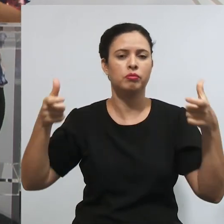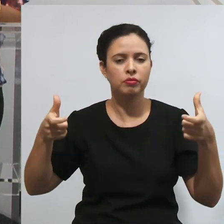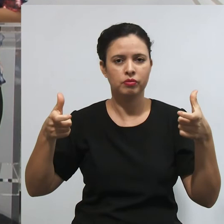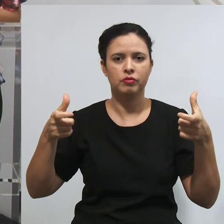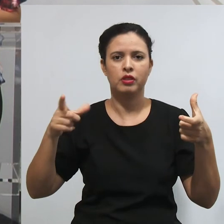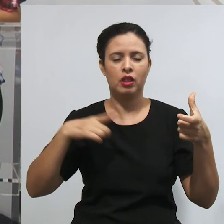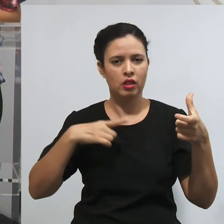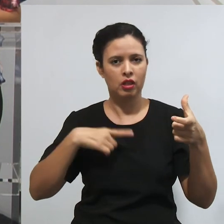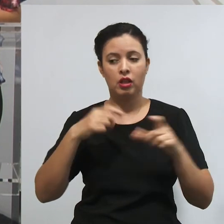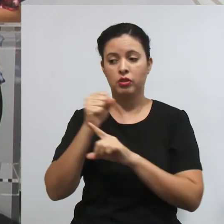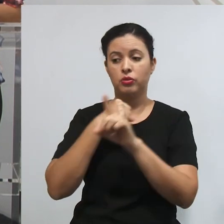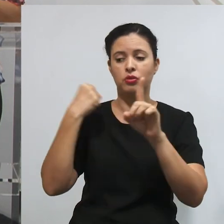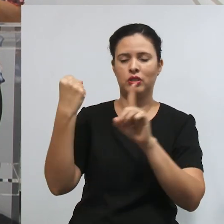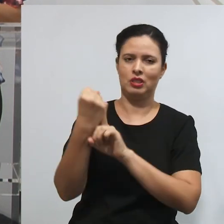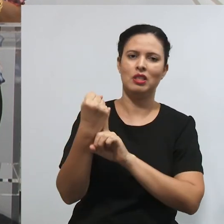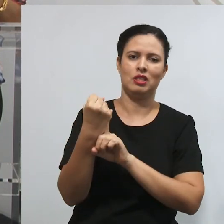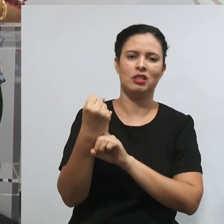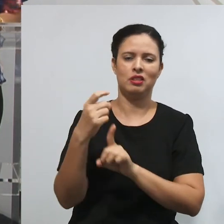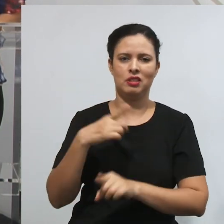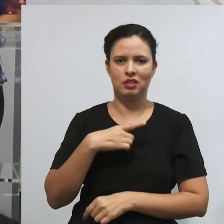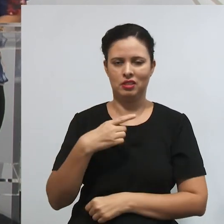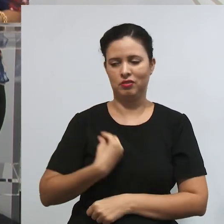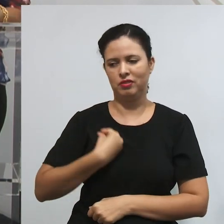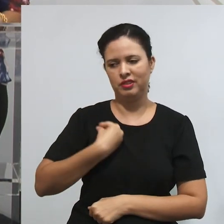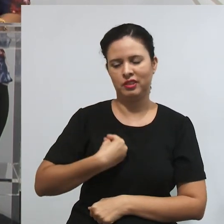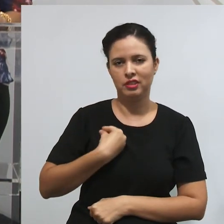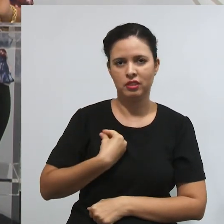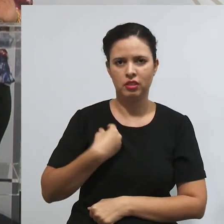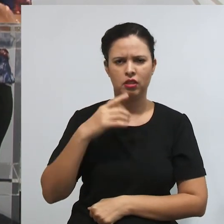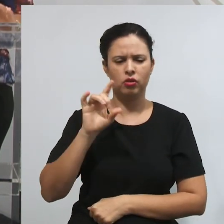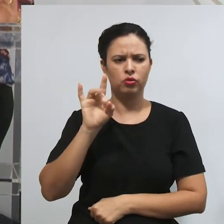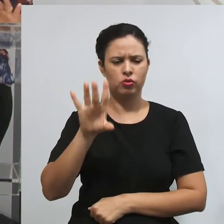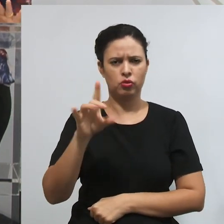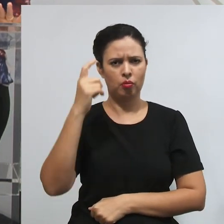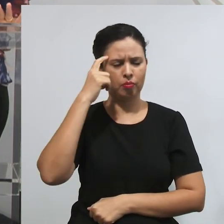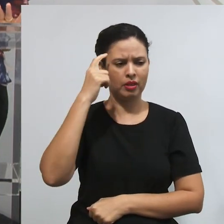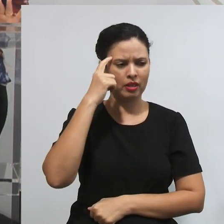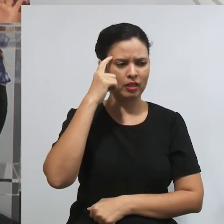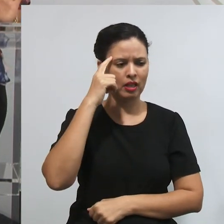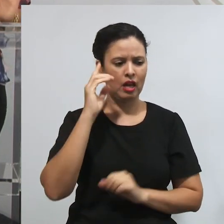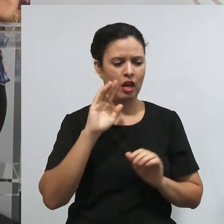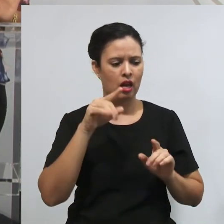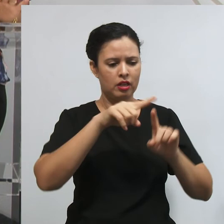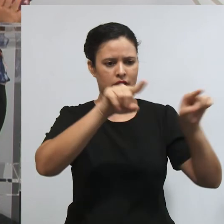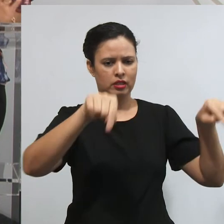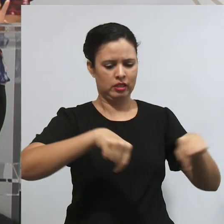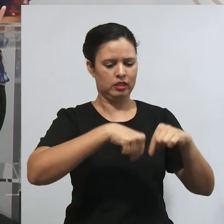vai estar em uma sociedade. Então, pensar apenas para resolver uma atividade